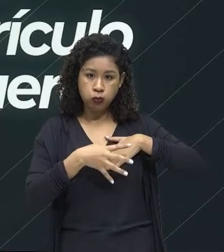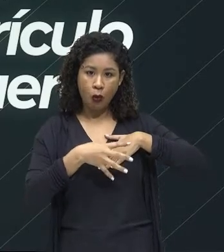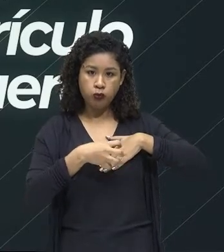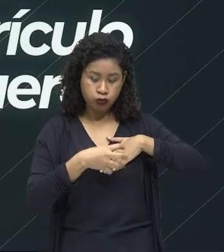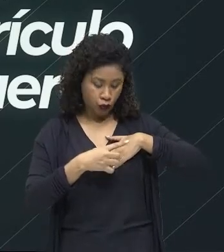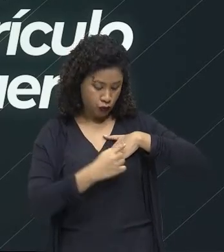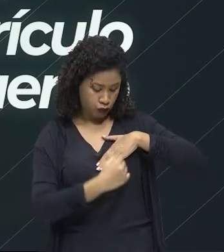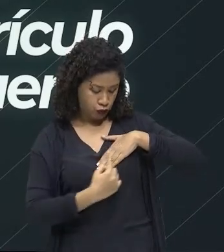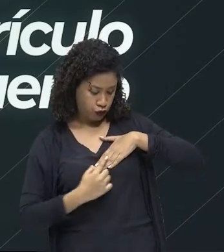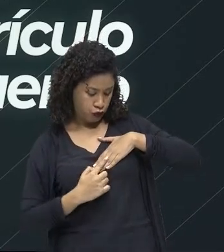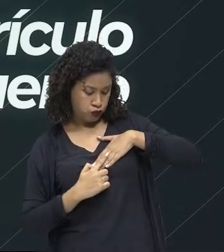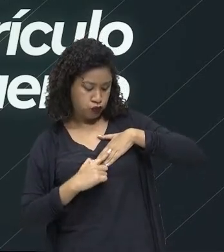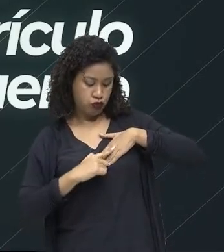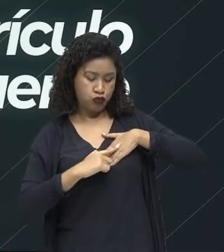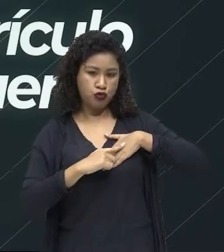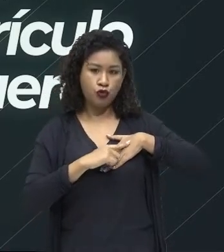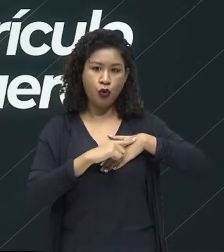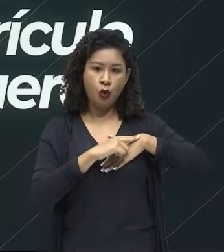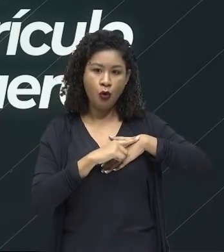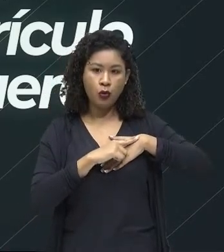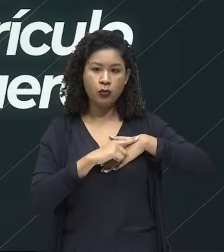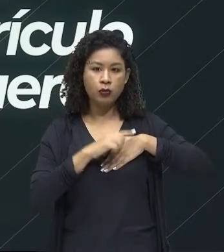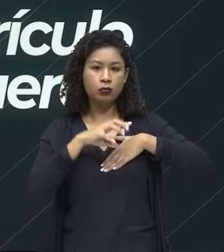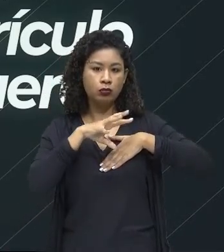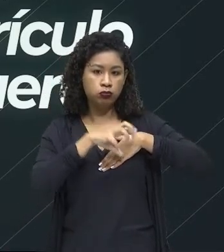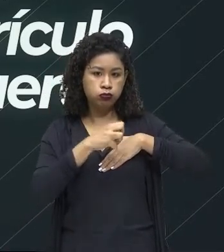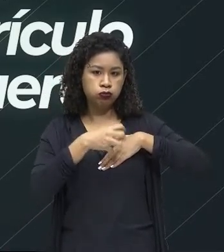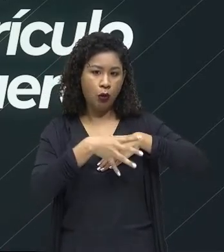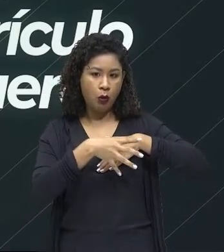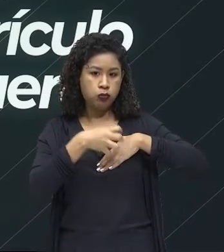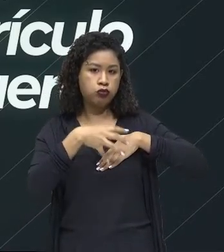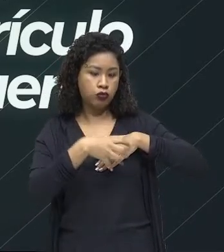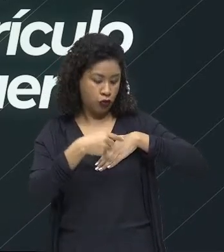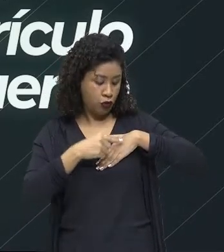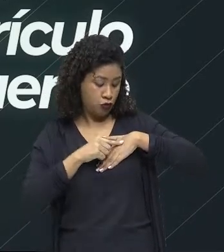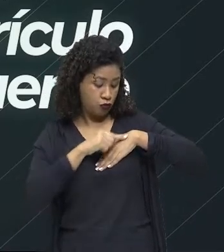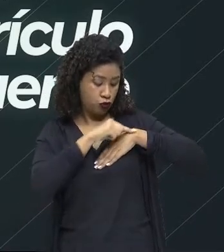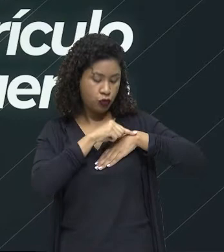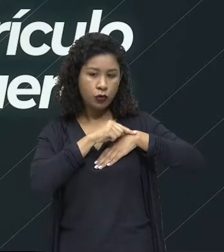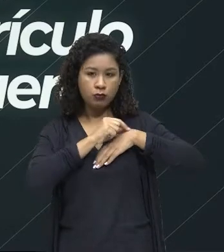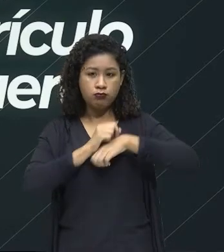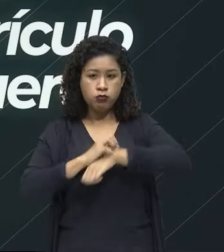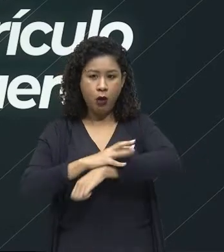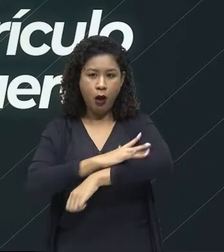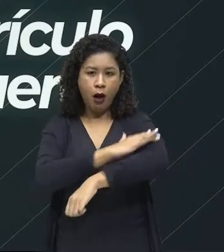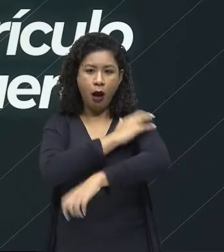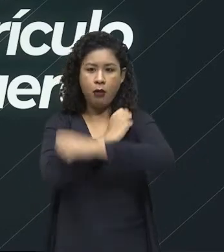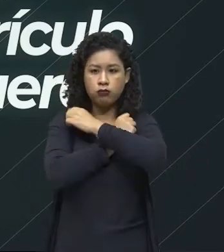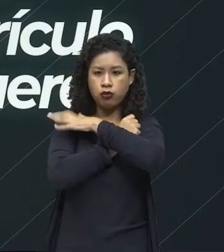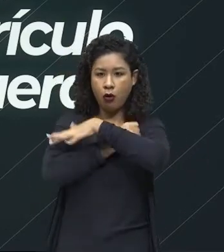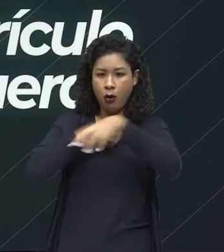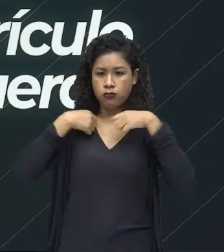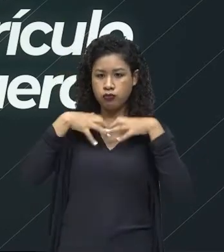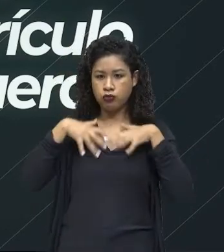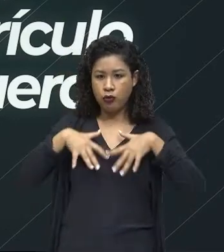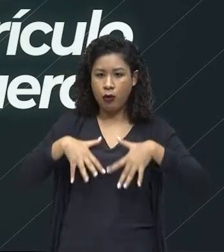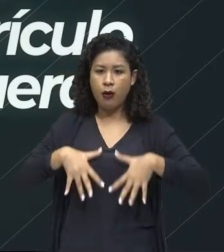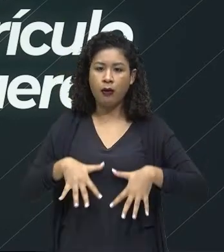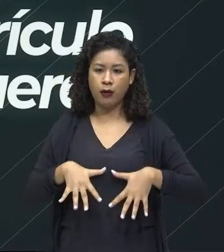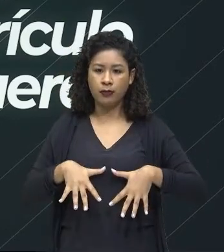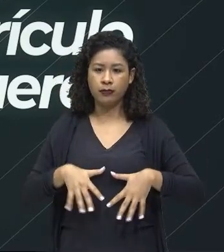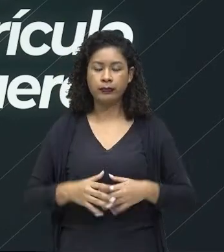bombeado para a aorta, que carrega sangue oxigenado para diferentes partes do corpo, exceto os pulmões.